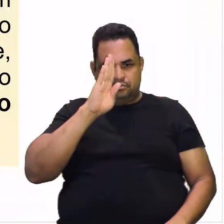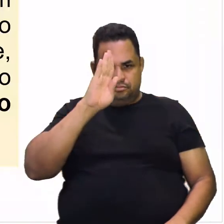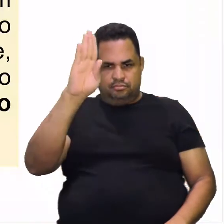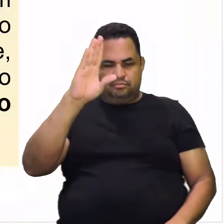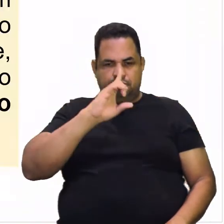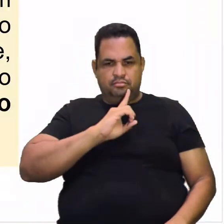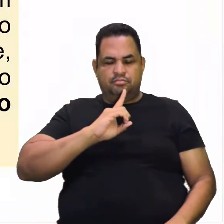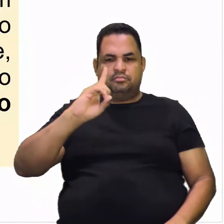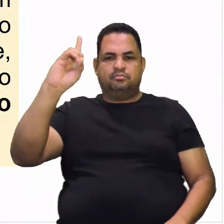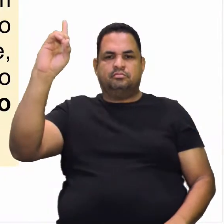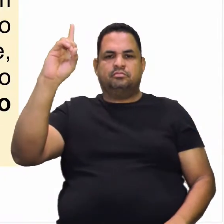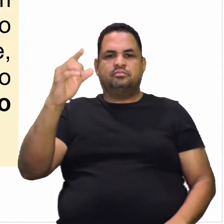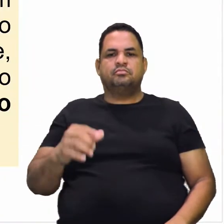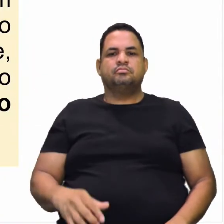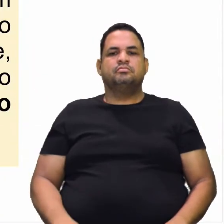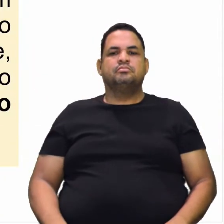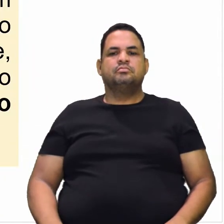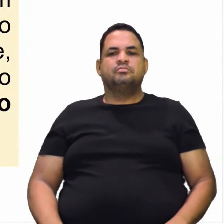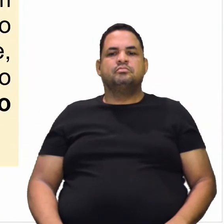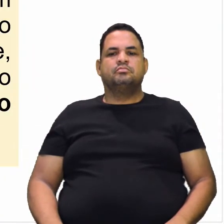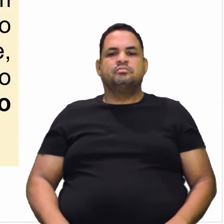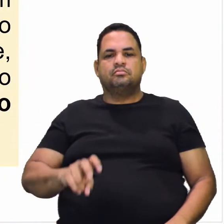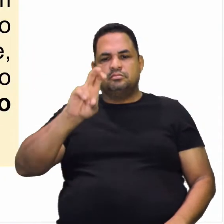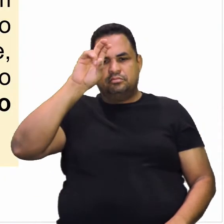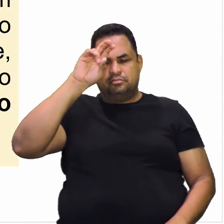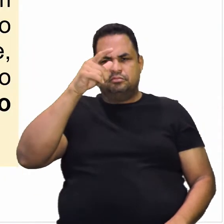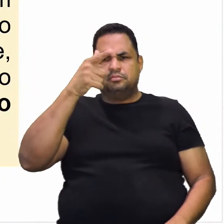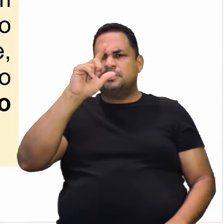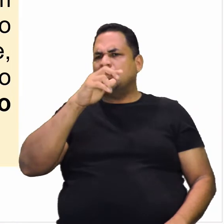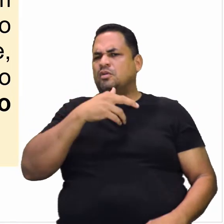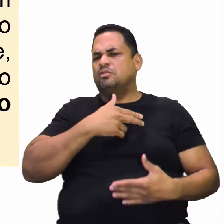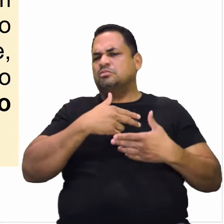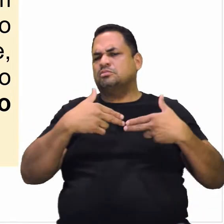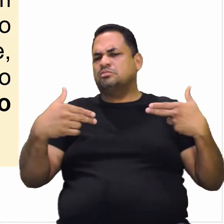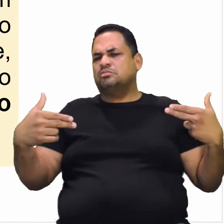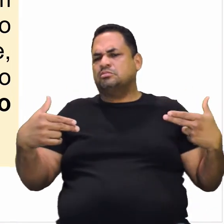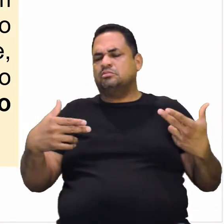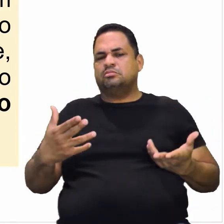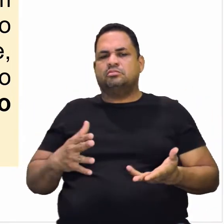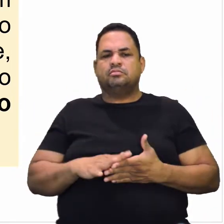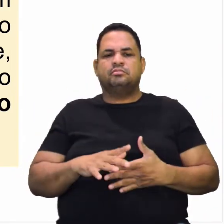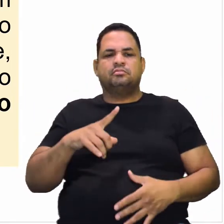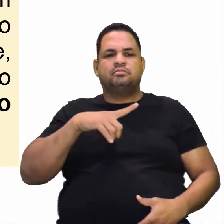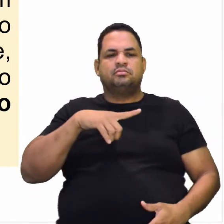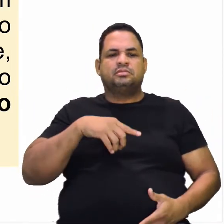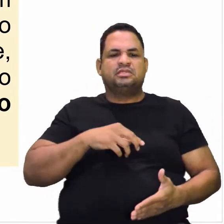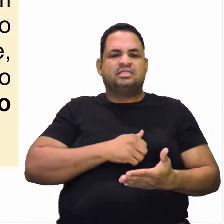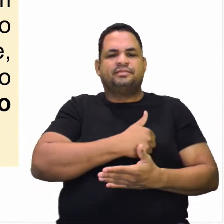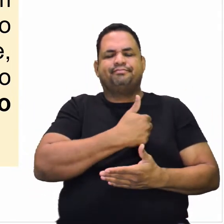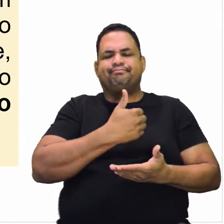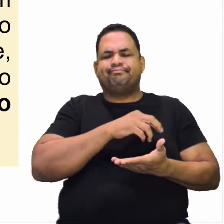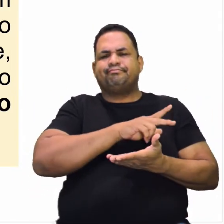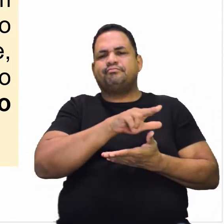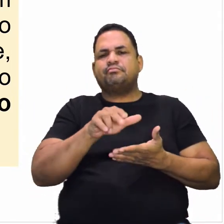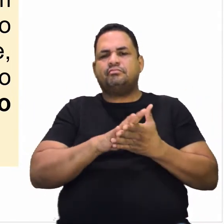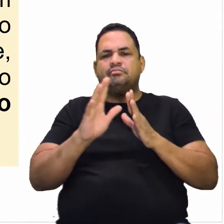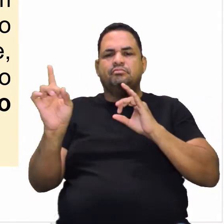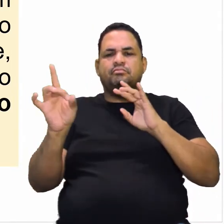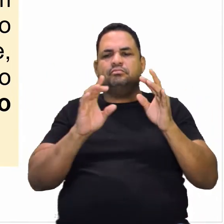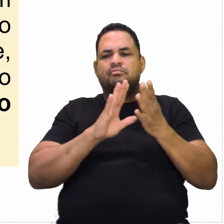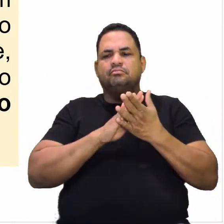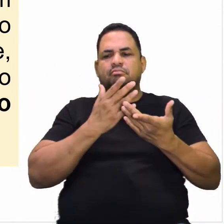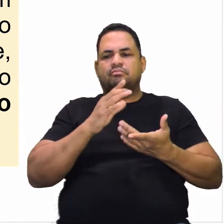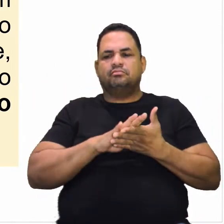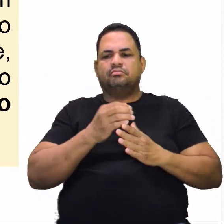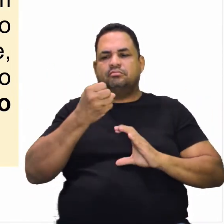deuses do Egito. Tem muito mais, tem milhares de deuses aí, centenas de deuses aí, cada um com uma função